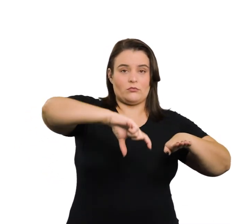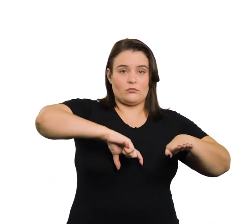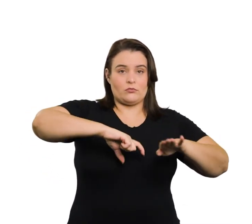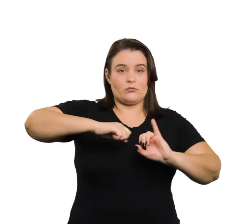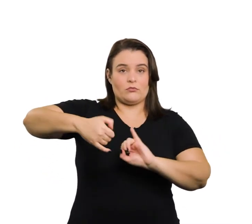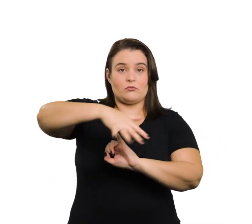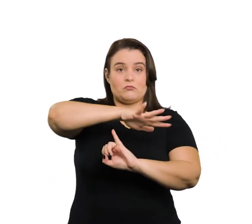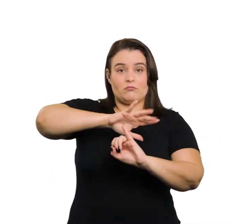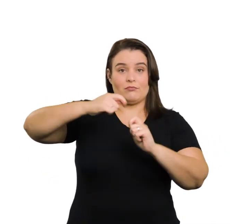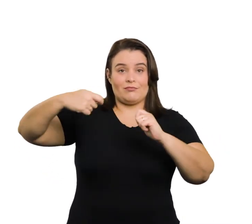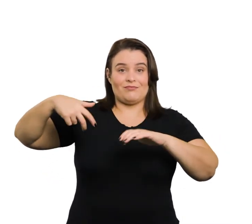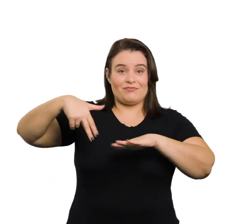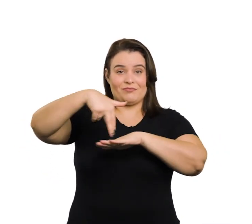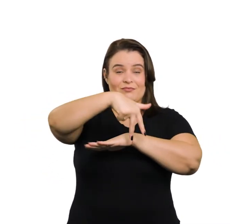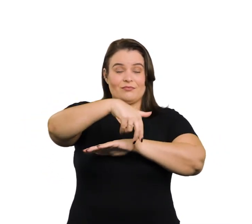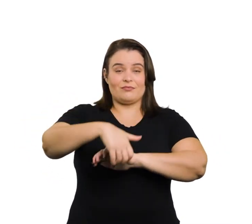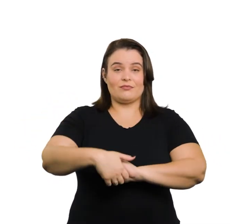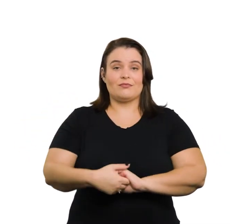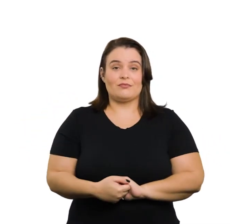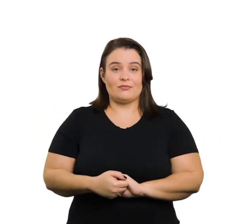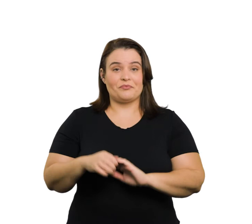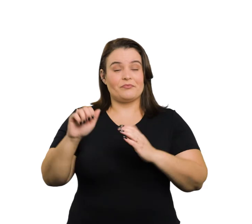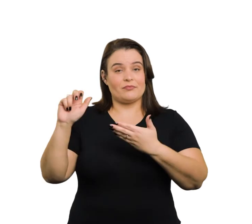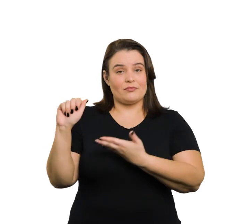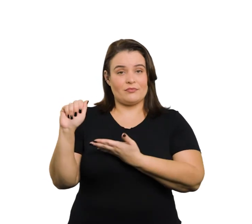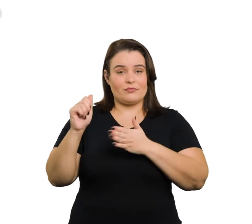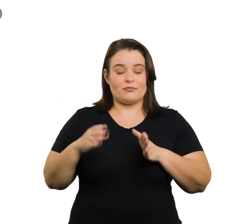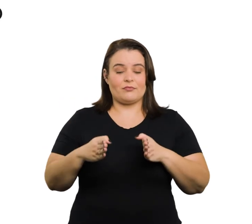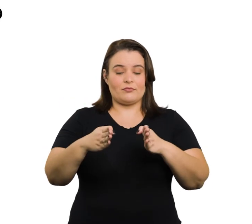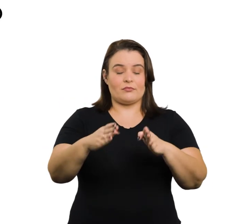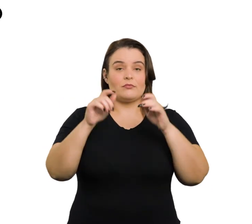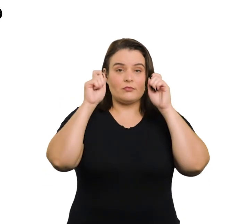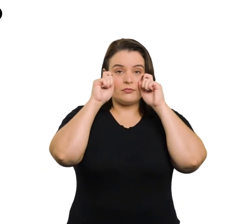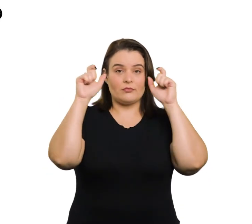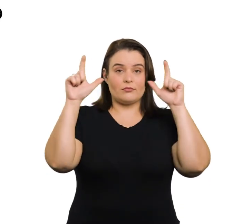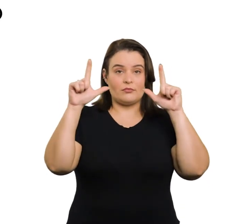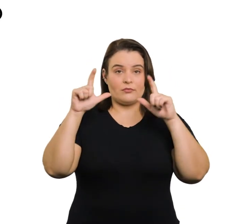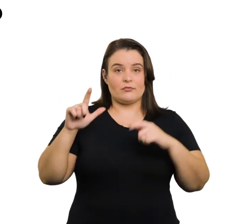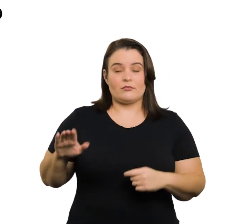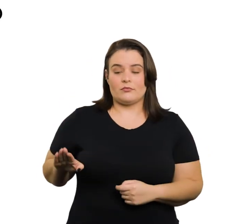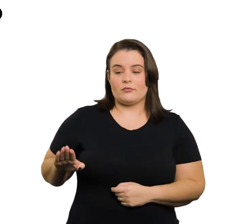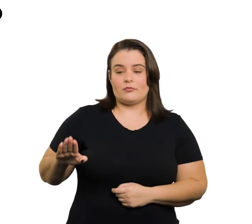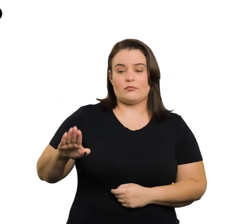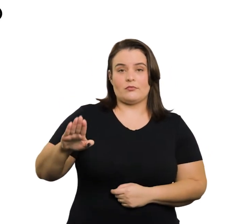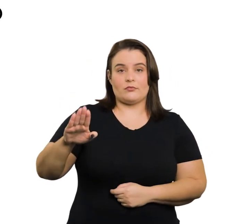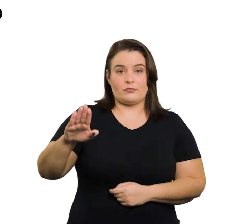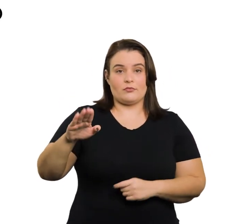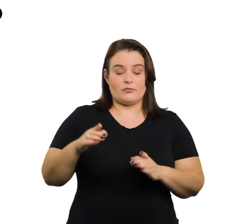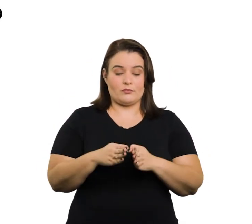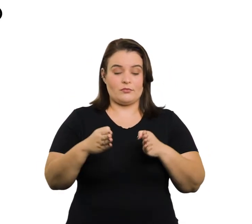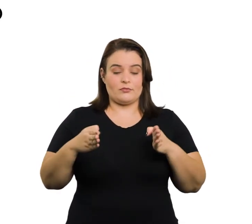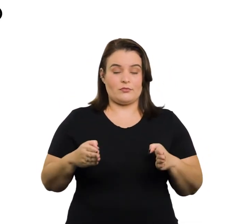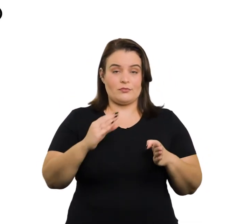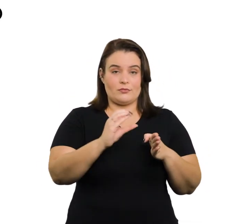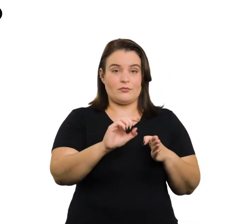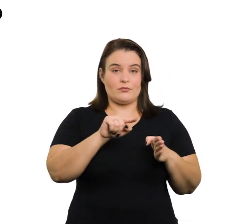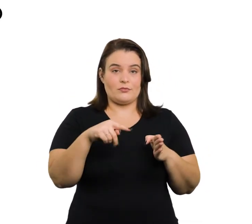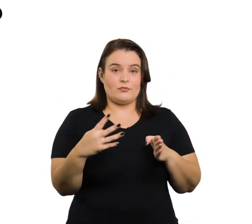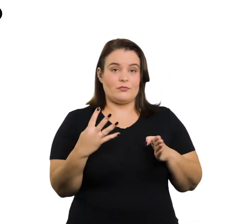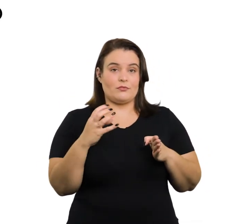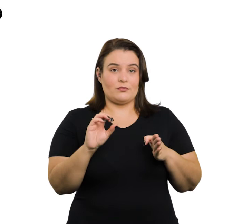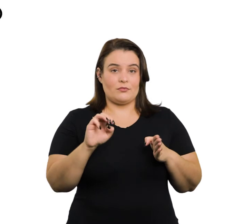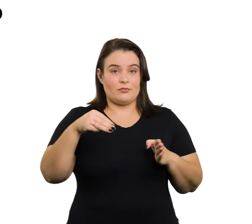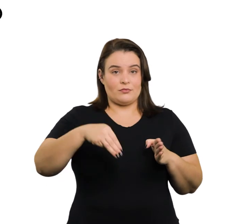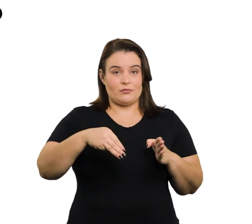canteiro central e ilha com fins de travessia. A. Piso de alerta em toda a rampa com